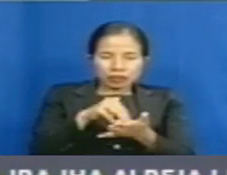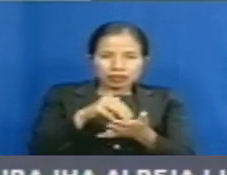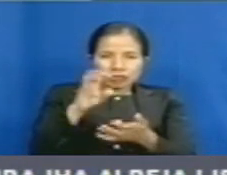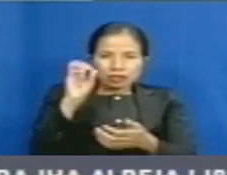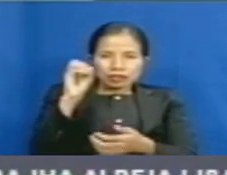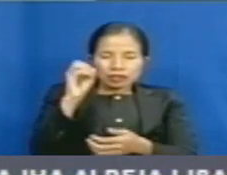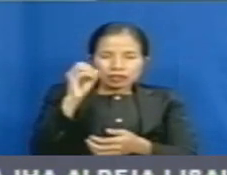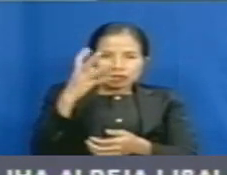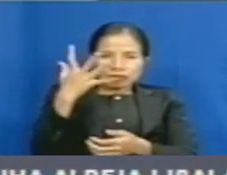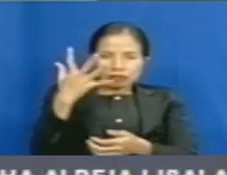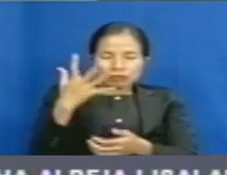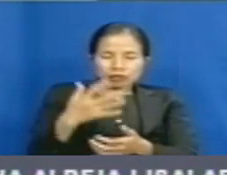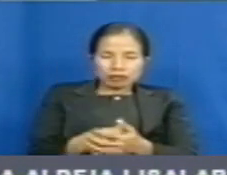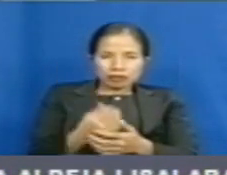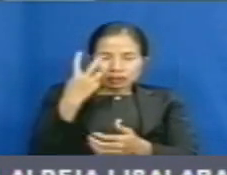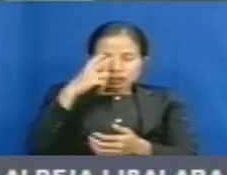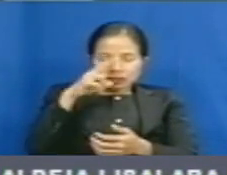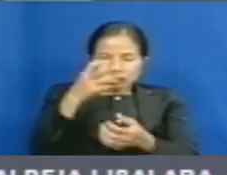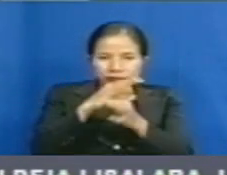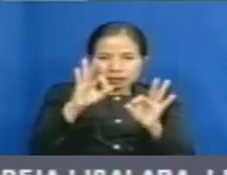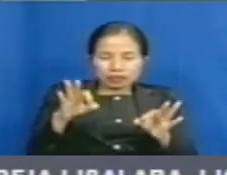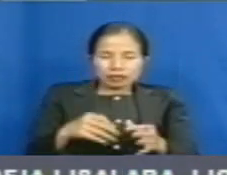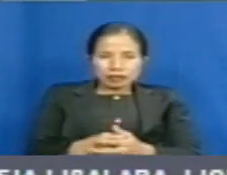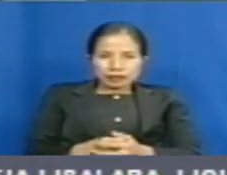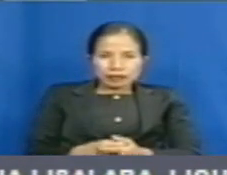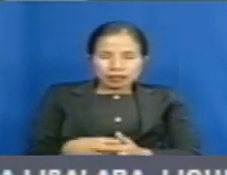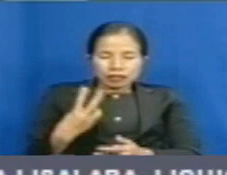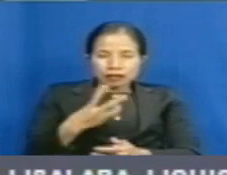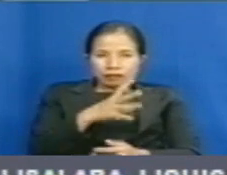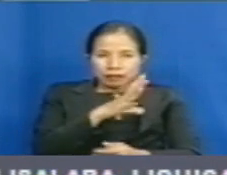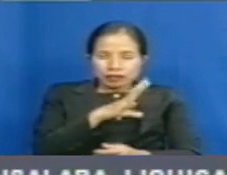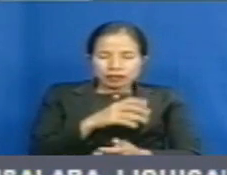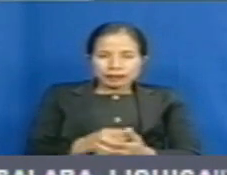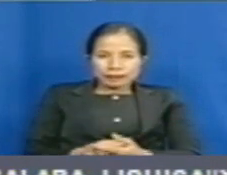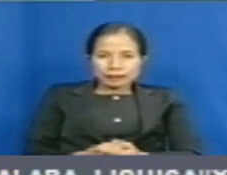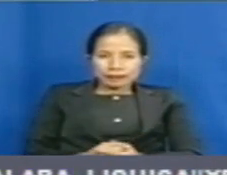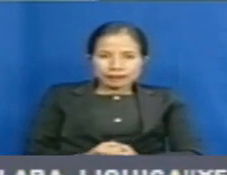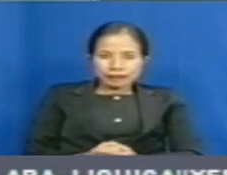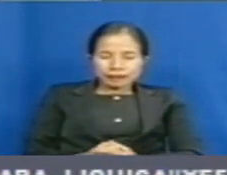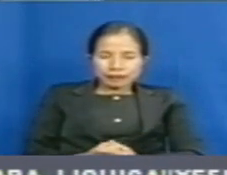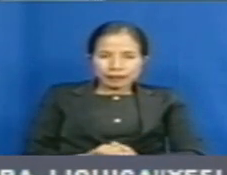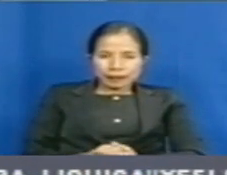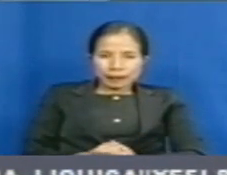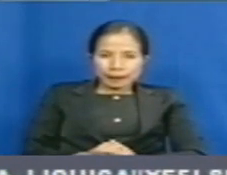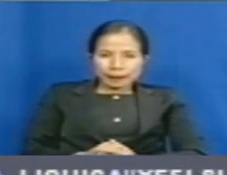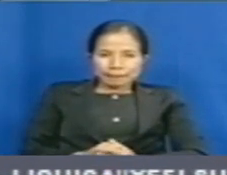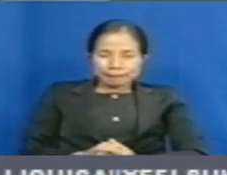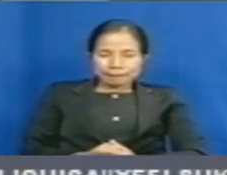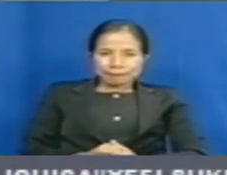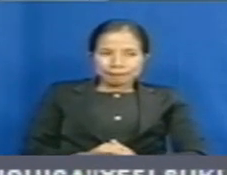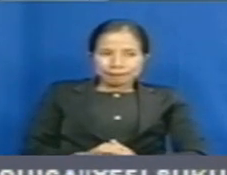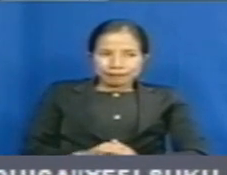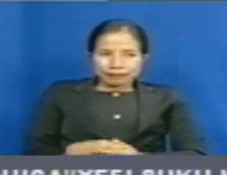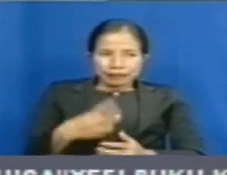irãs, deve ser verificado o outono. A mim espera que até que nem mais, e espera que até que antes de fim do ano, né?